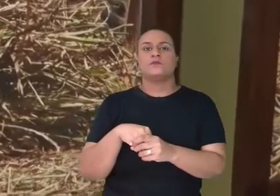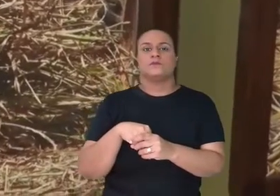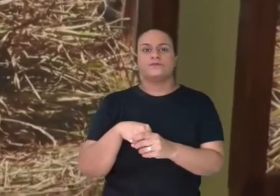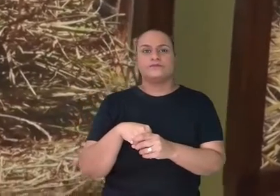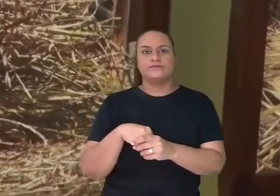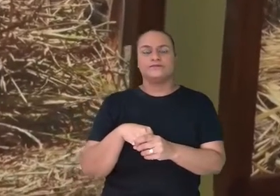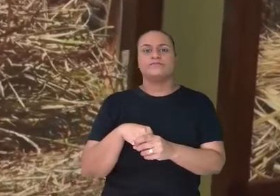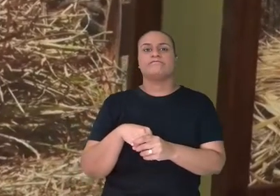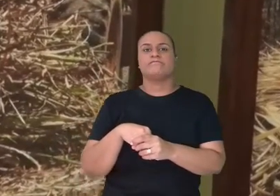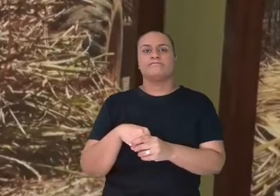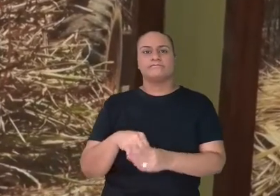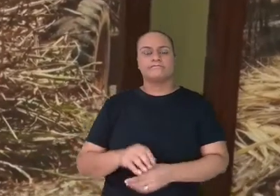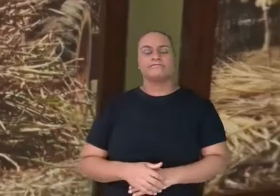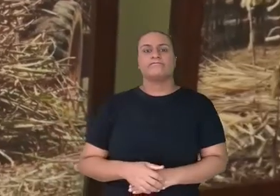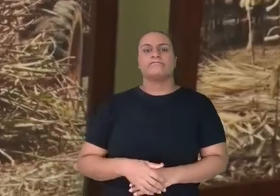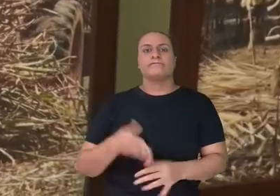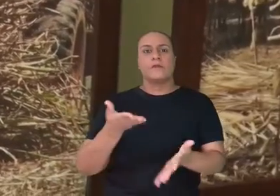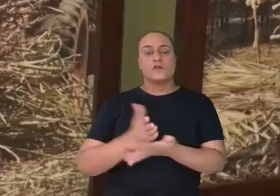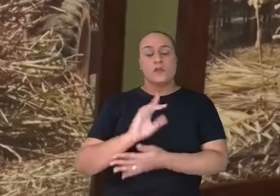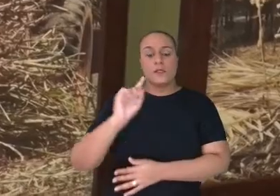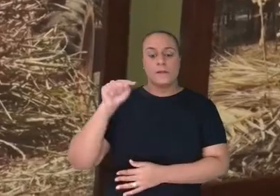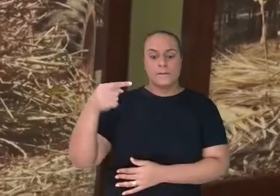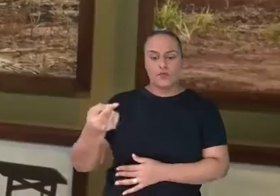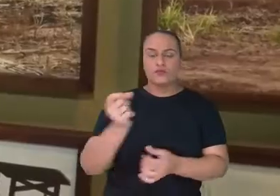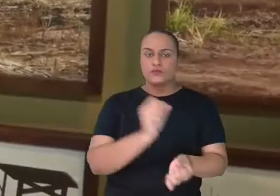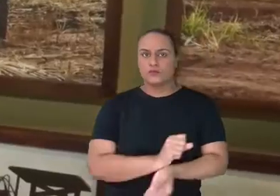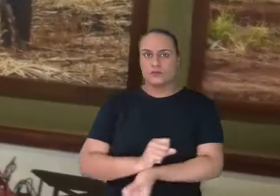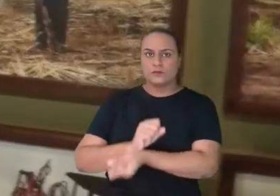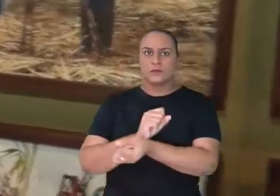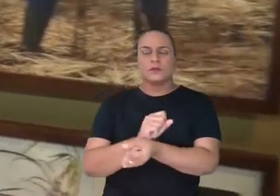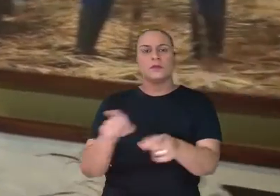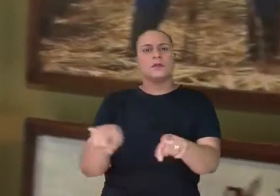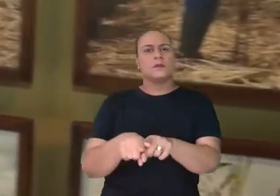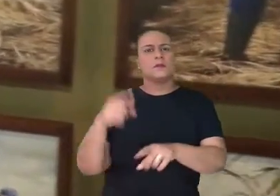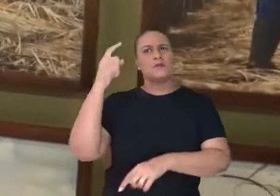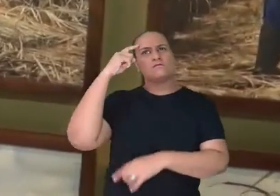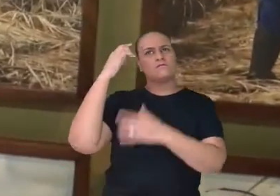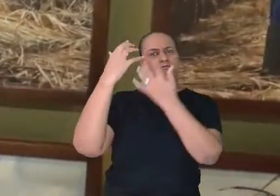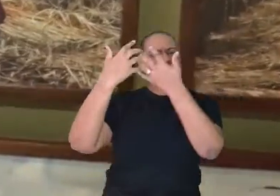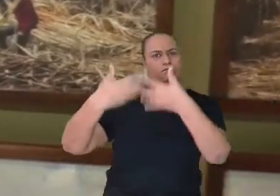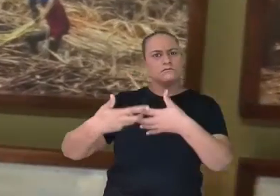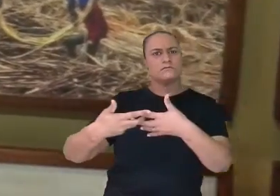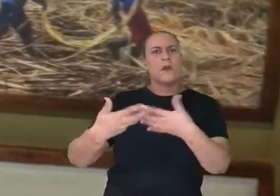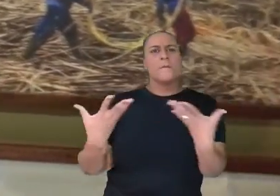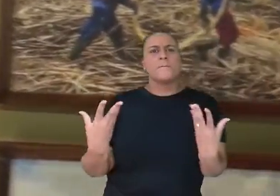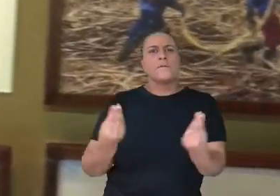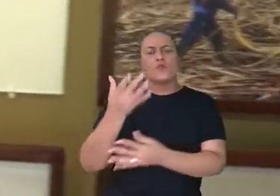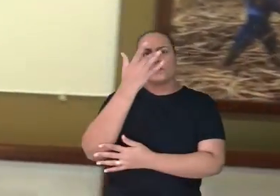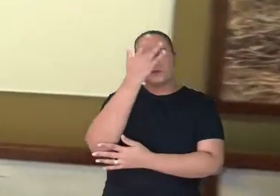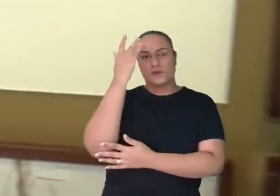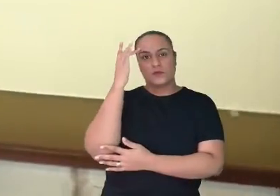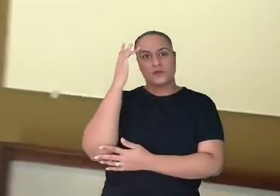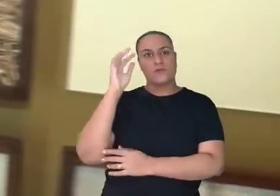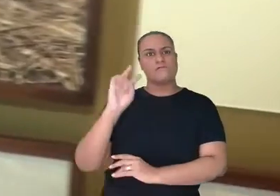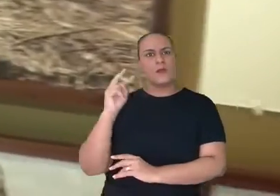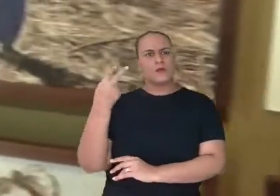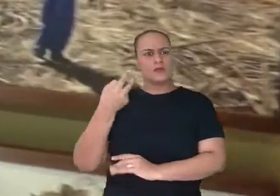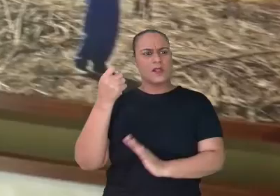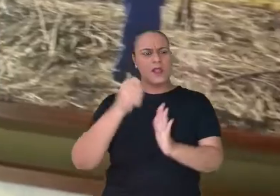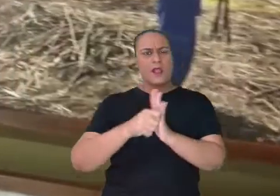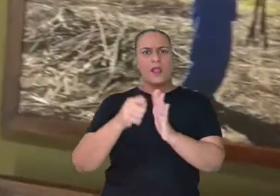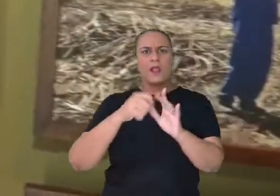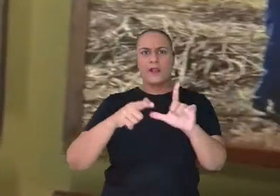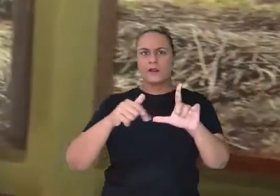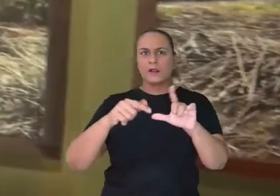desse segmento do pós-escravidão, e também da gente pensar que muitas dessas pessoas podem até reconhecer as letras, mas elas não